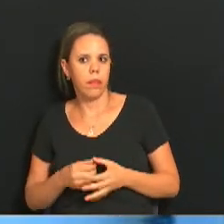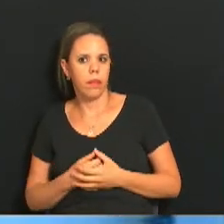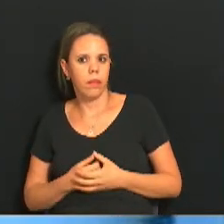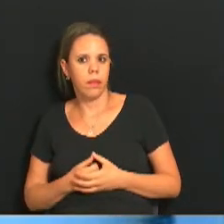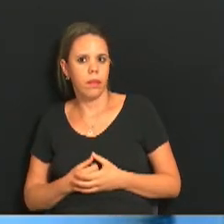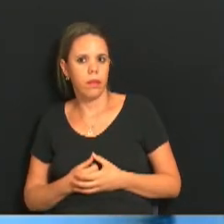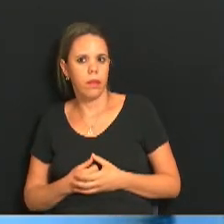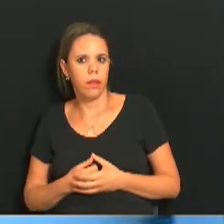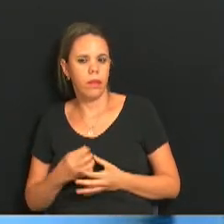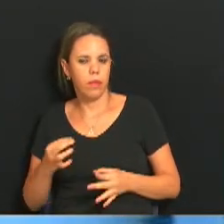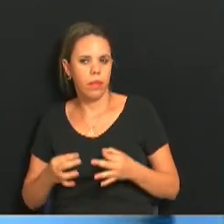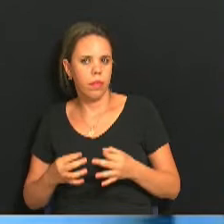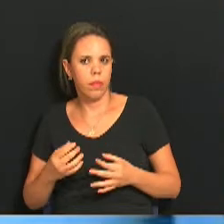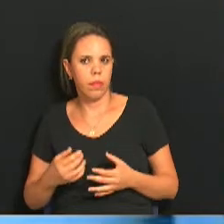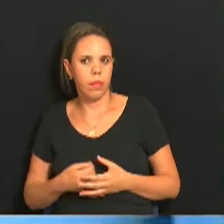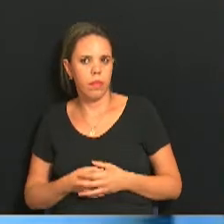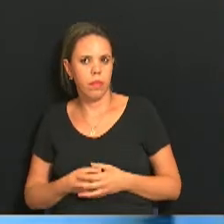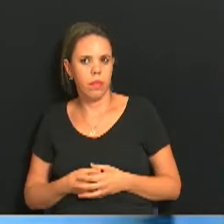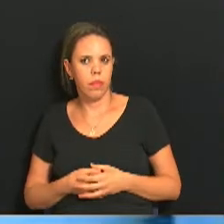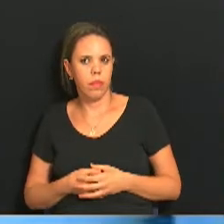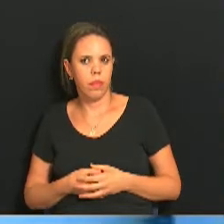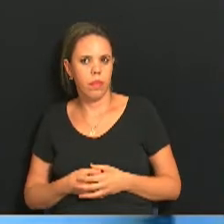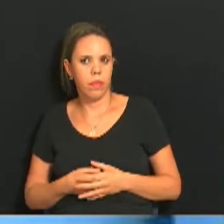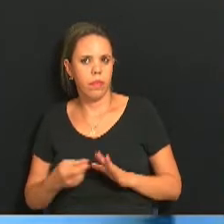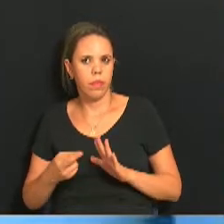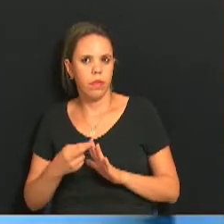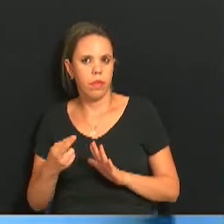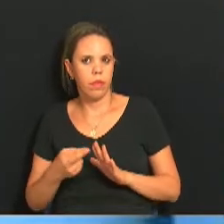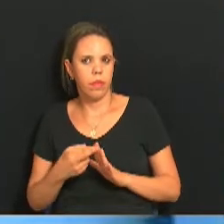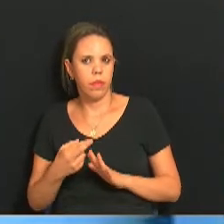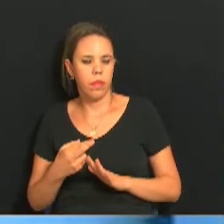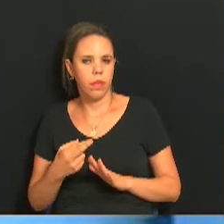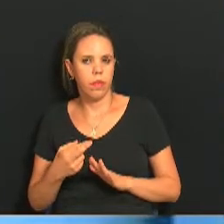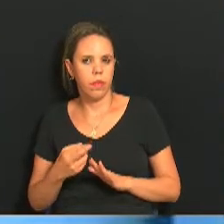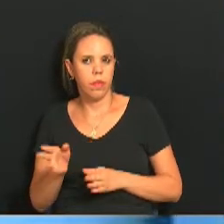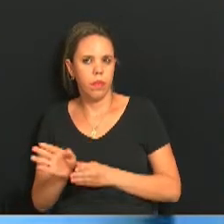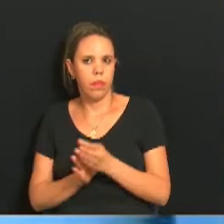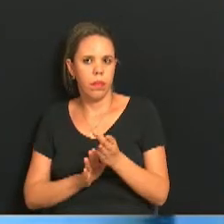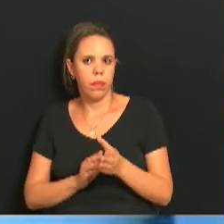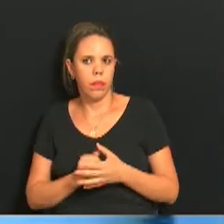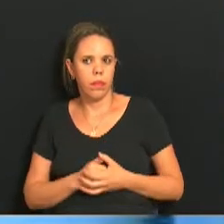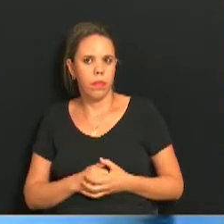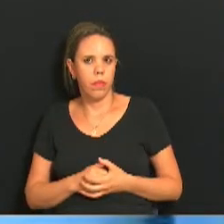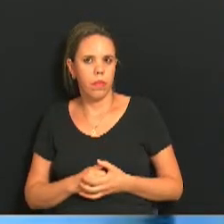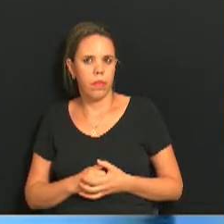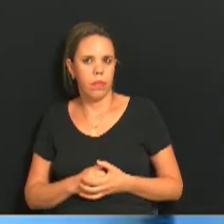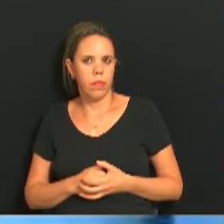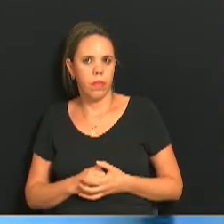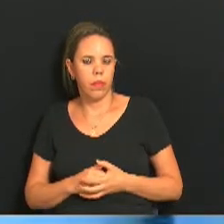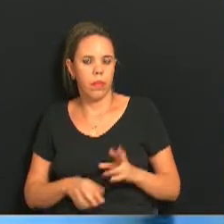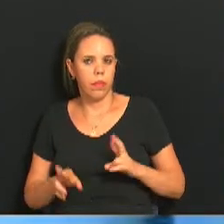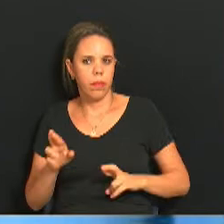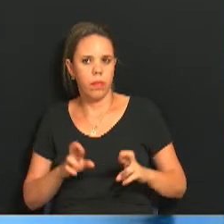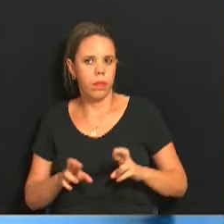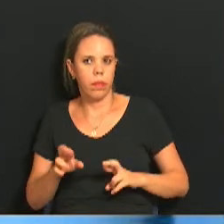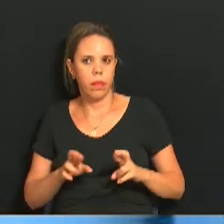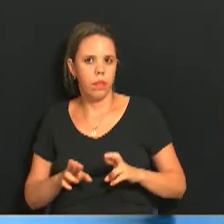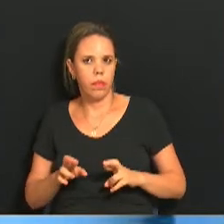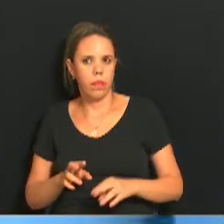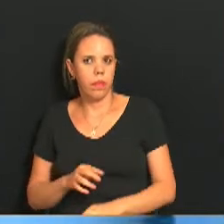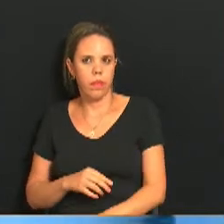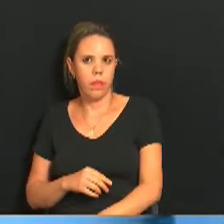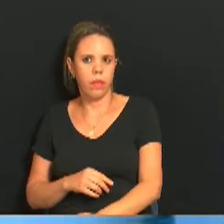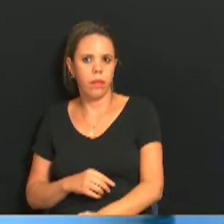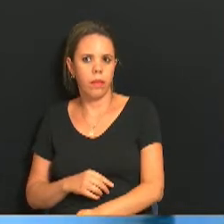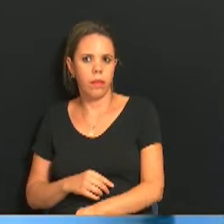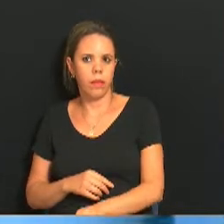efeitos no mundo jurídico com o caminho restante da resolução recomendação foi da supressão nesta revisão Ainda